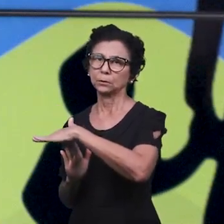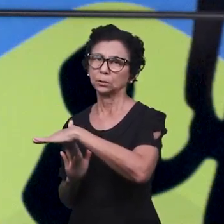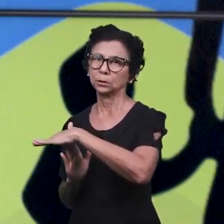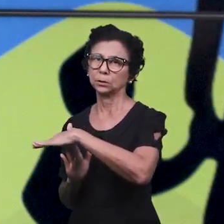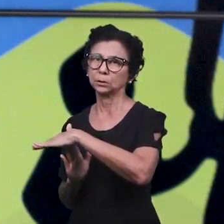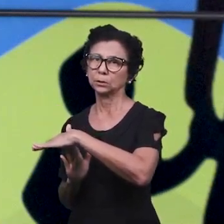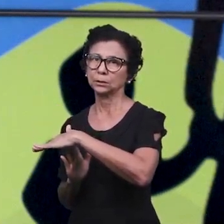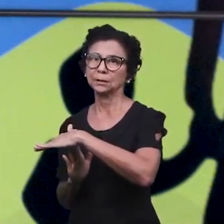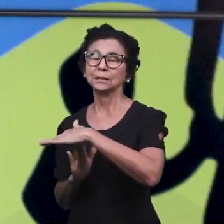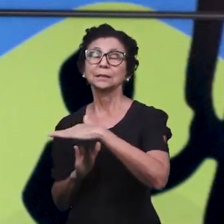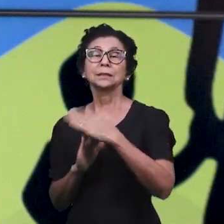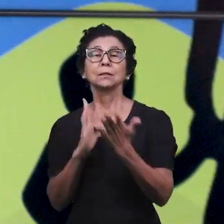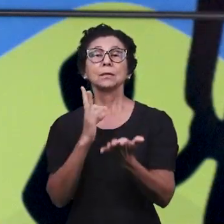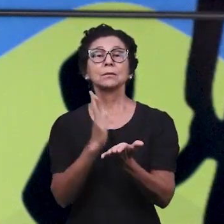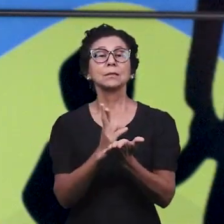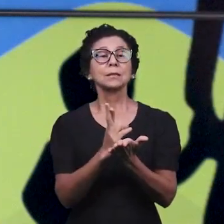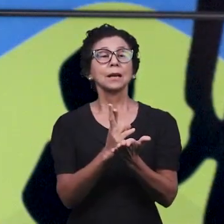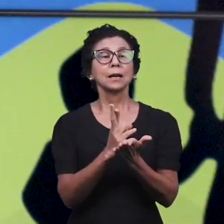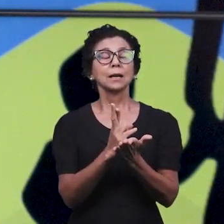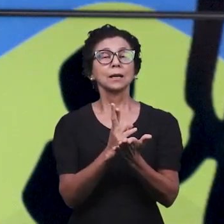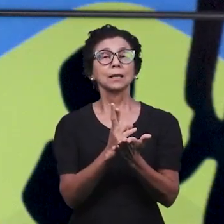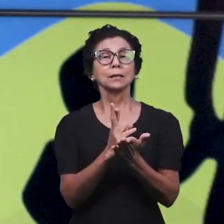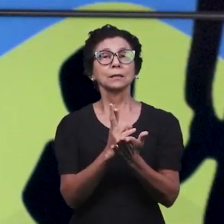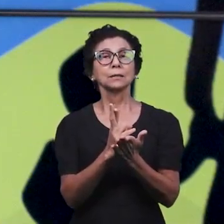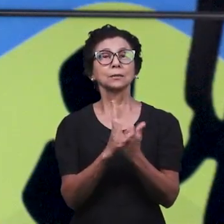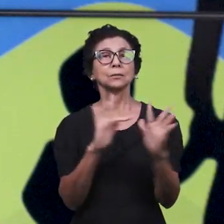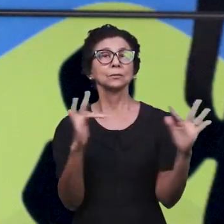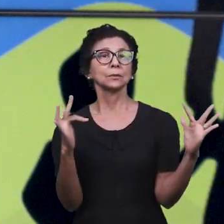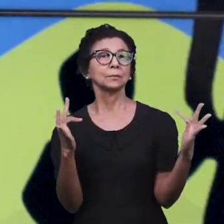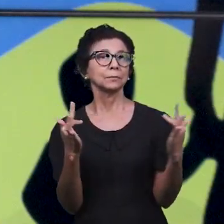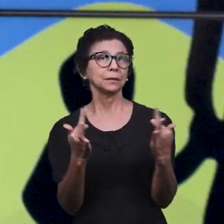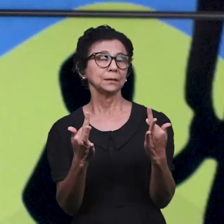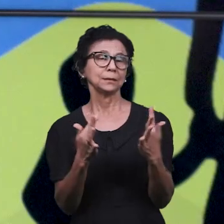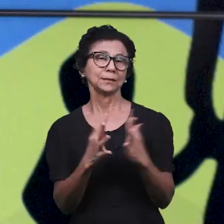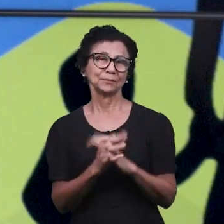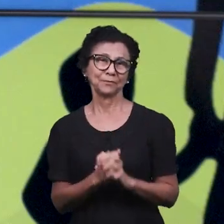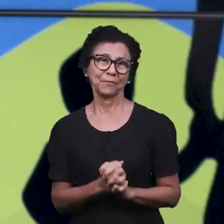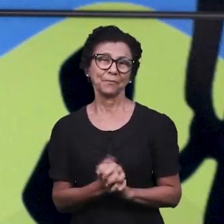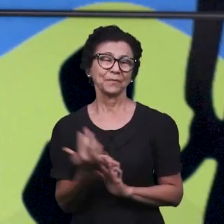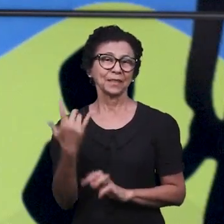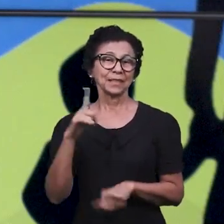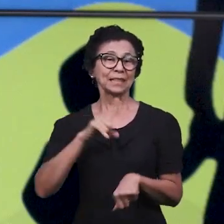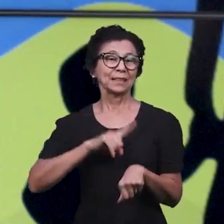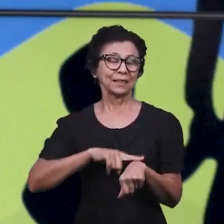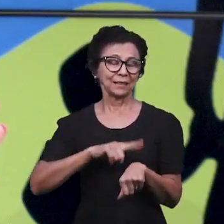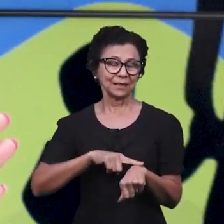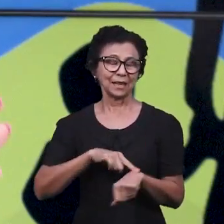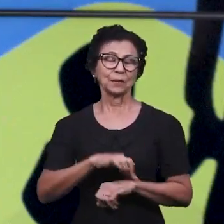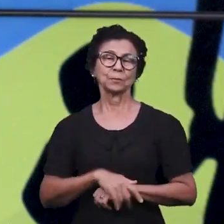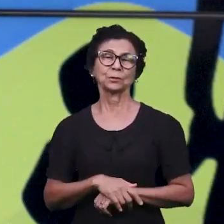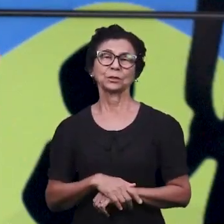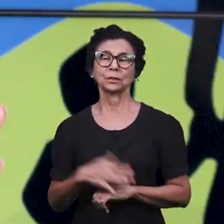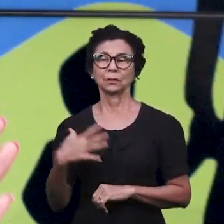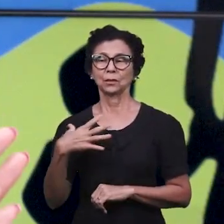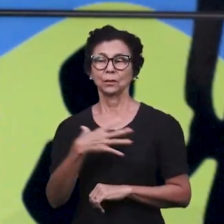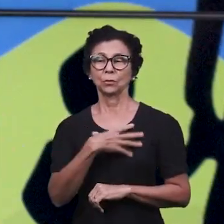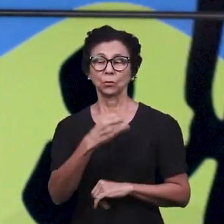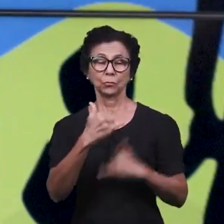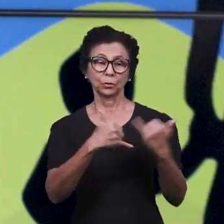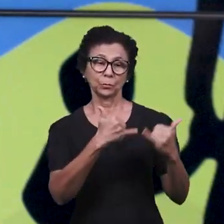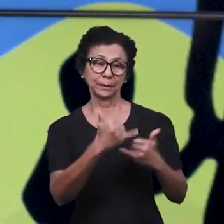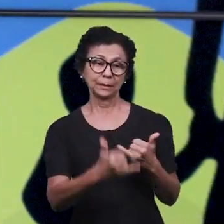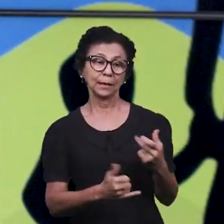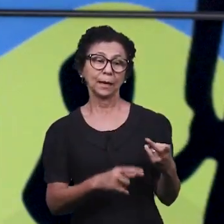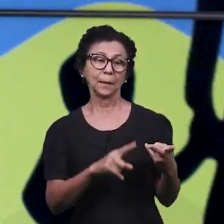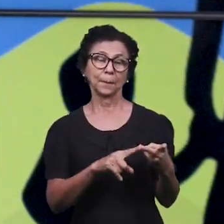aí tudo vai fluir dentro de casa. Você vai ter tempo para tudo. Você vai ter tempo de brincar com seu